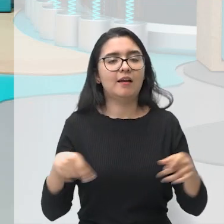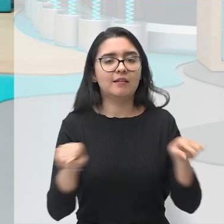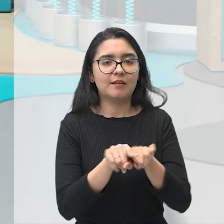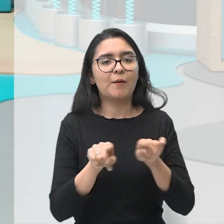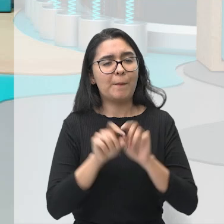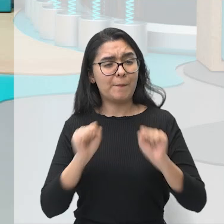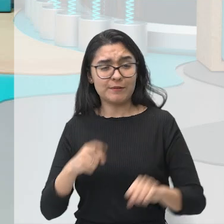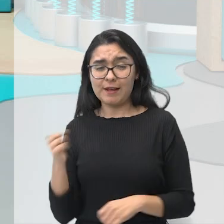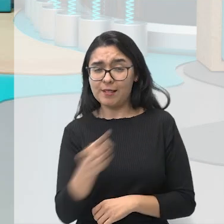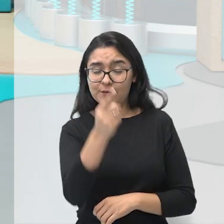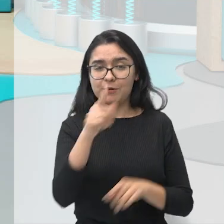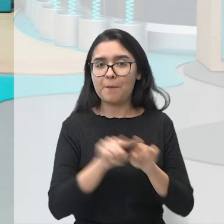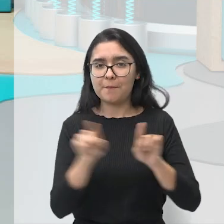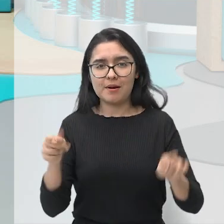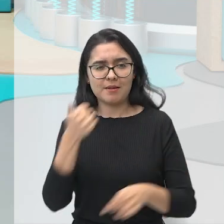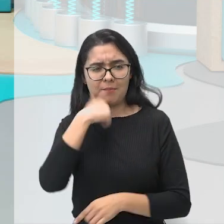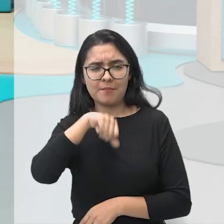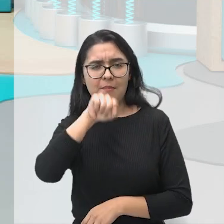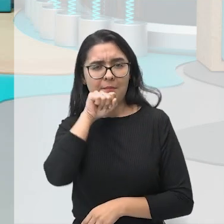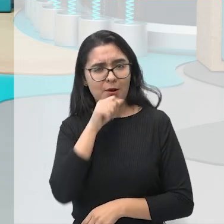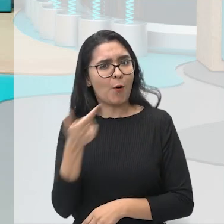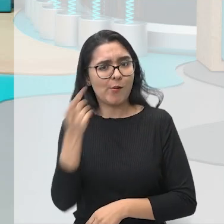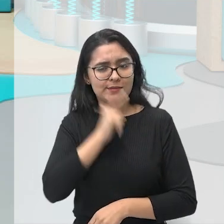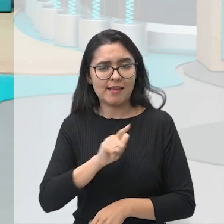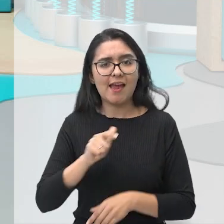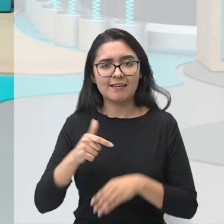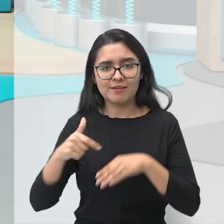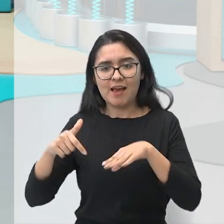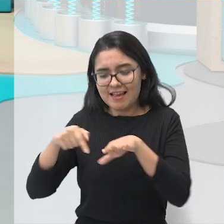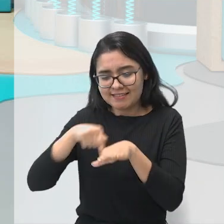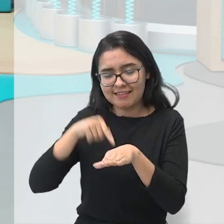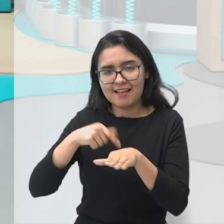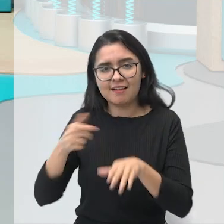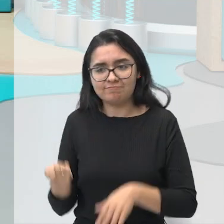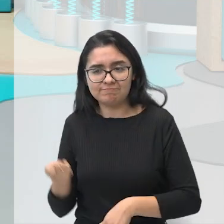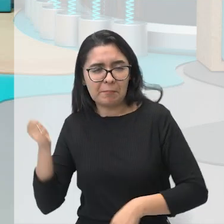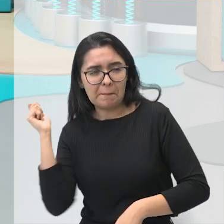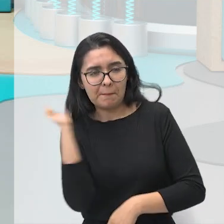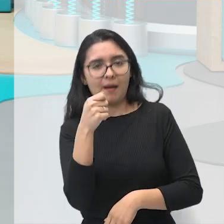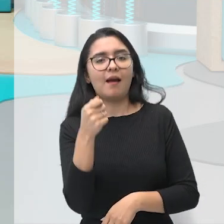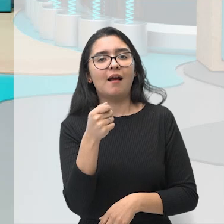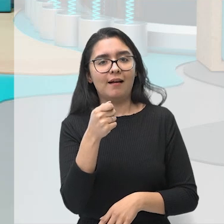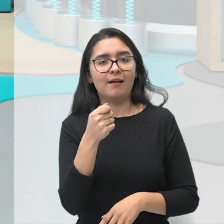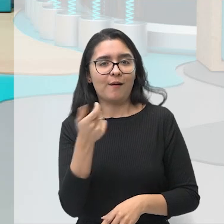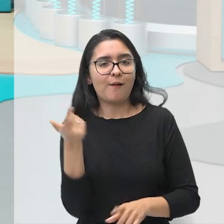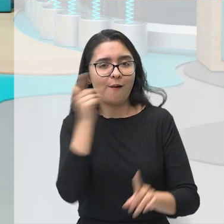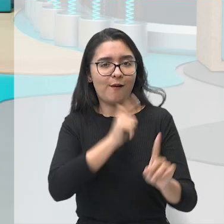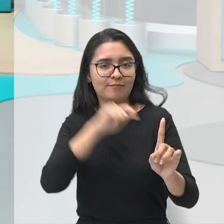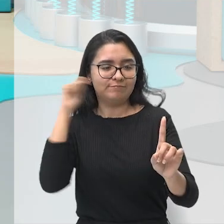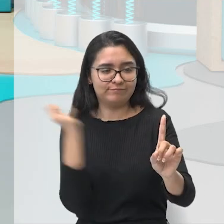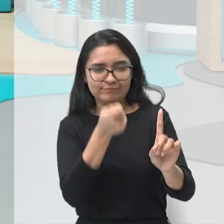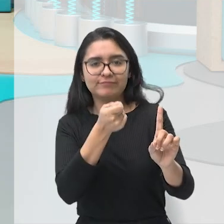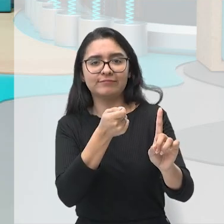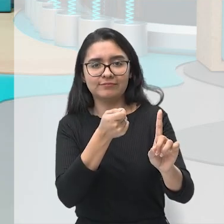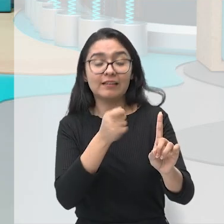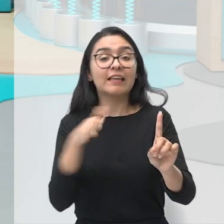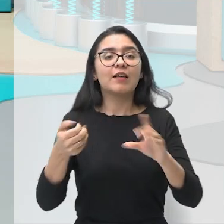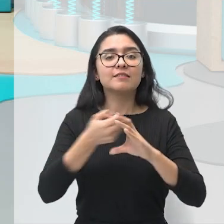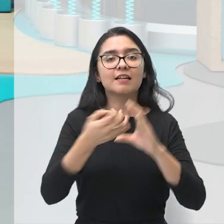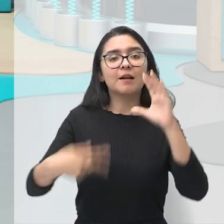estar a quilômetros de distância, mas ela consegue acertar aquela sandália. Não é desse que eu estou falando. Isso